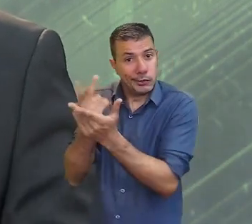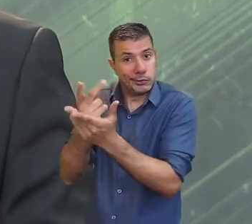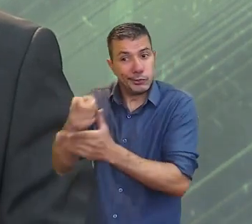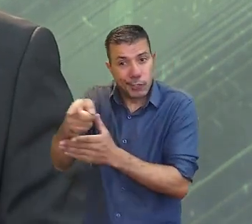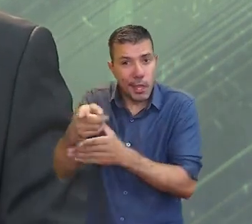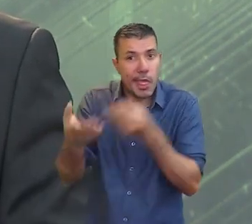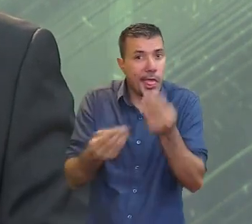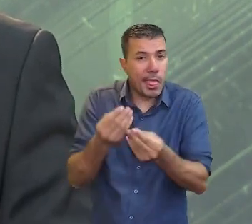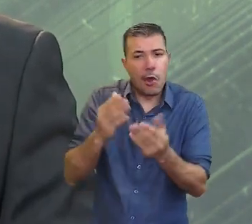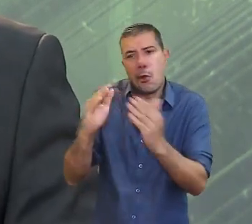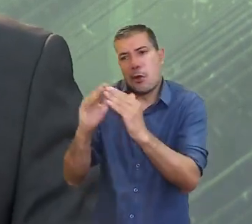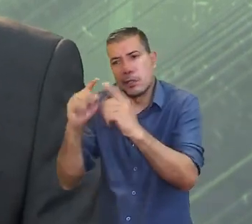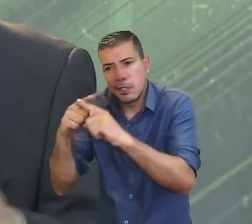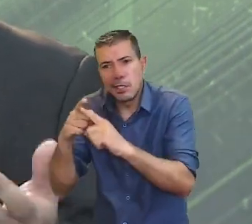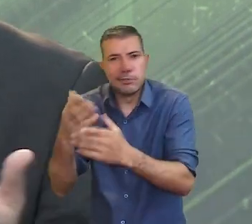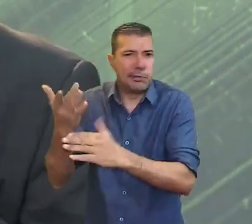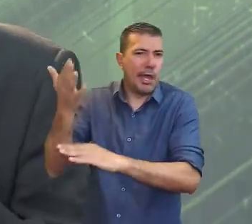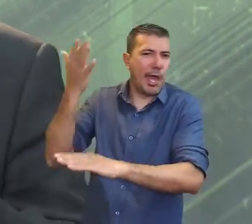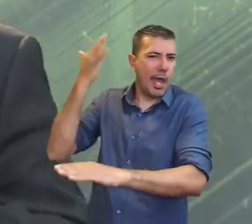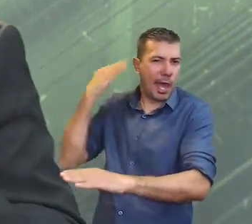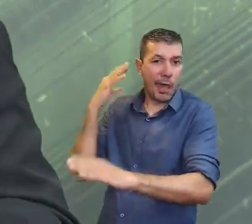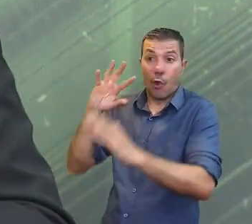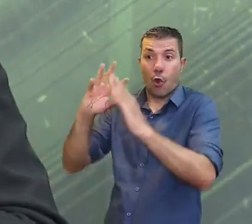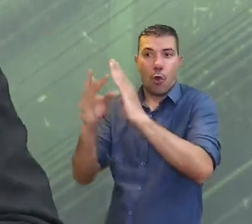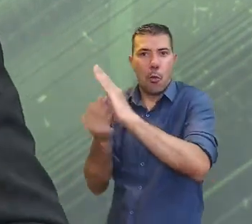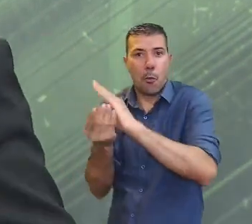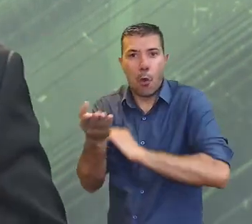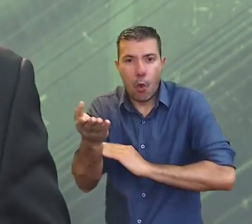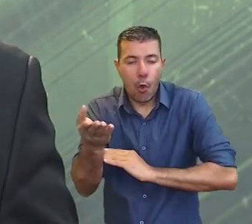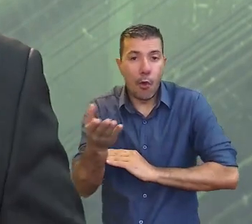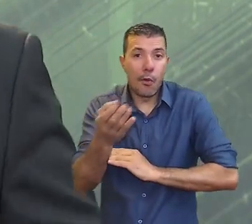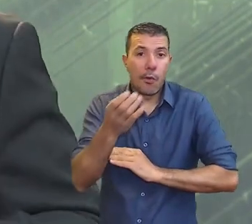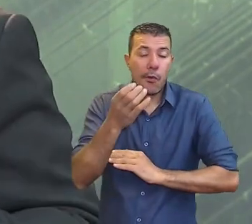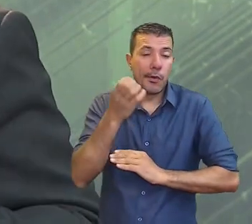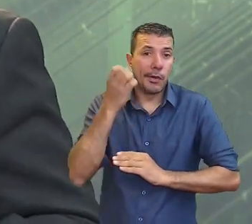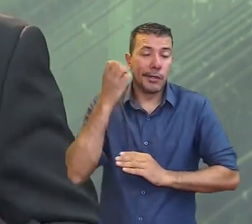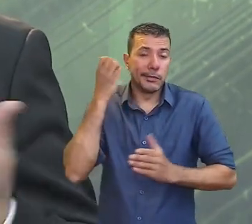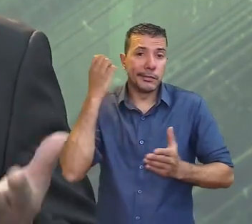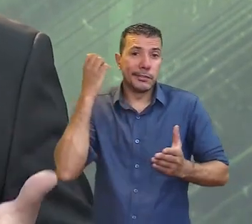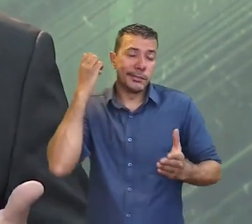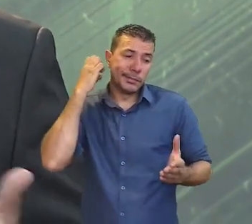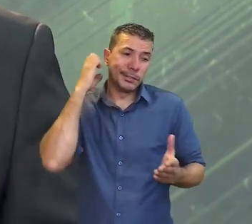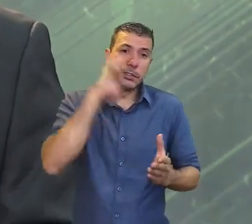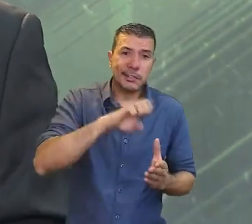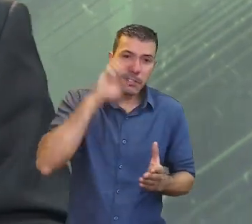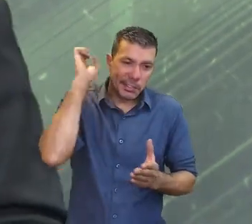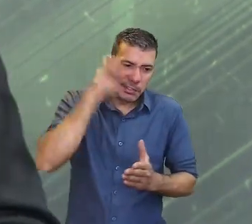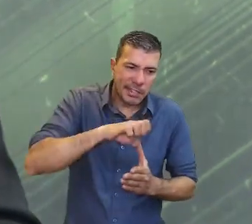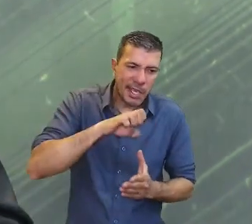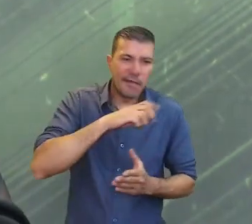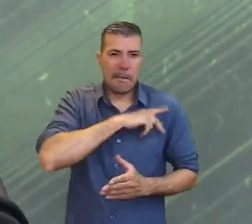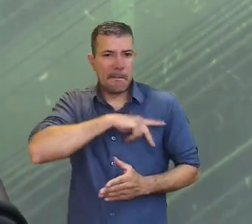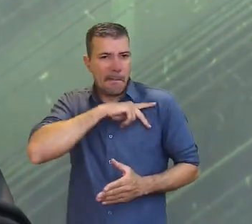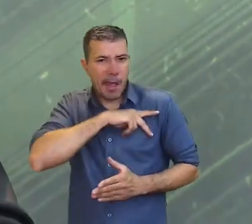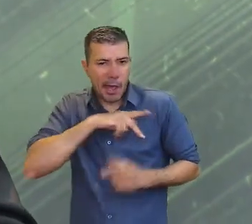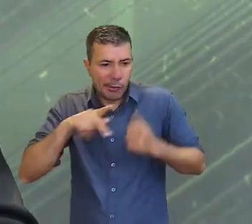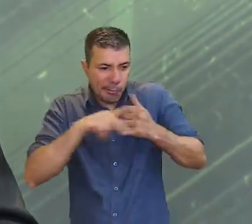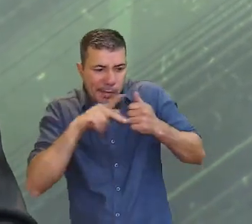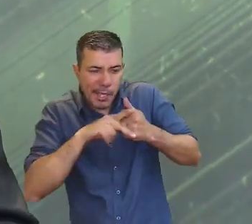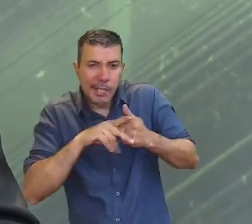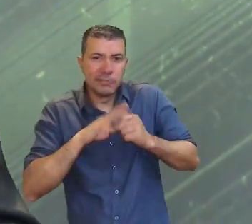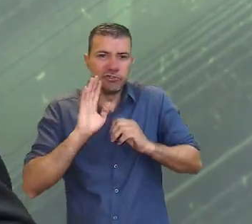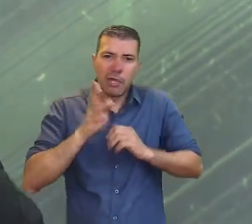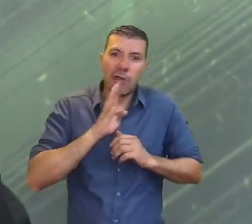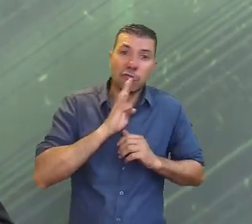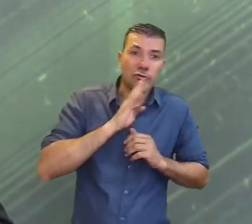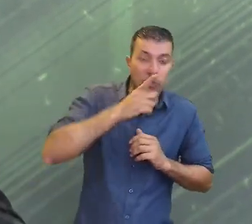o evangelho de Cristo com outras pessoas. Entre esses estavam, nós conhecemos Estevão, Paulo, Pedro e outros, né? Todavia, algo estava